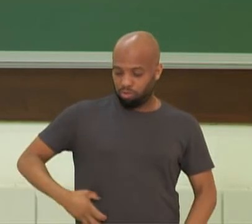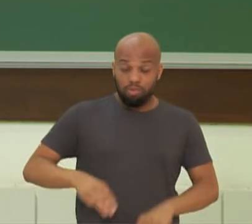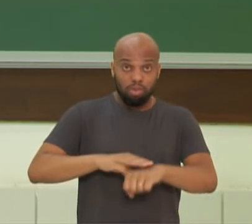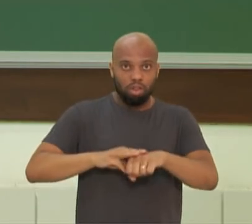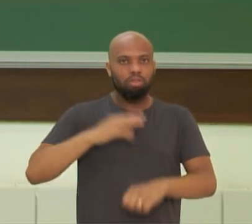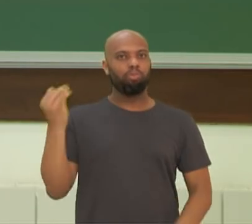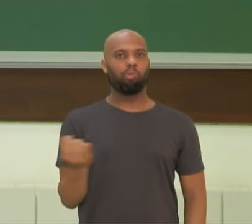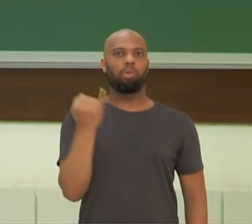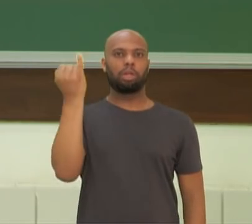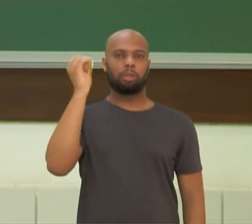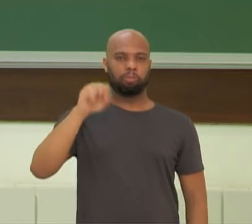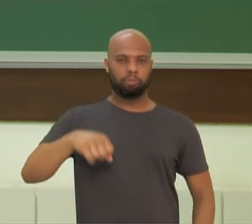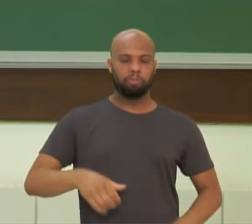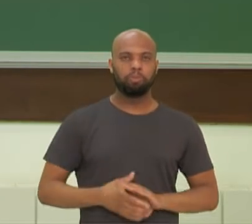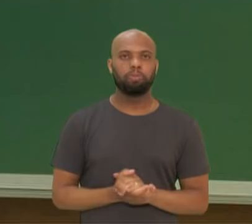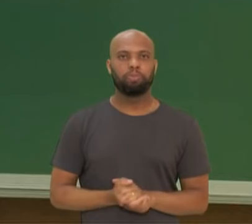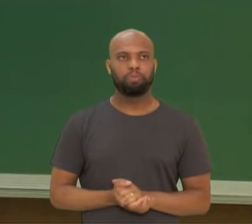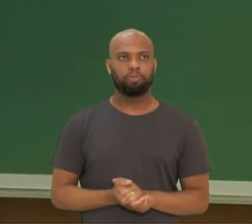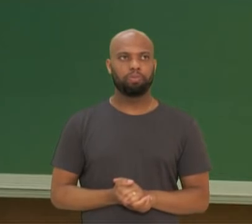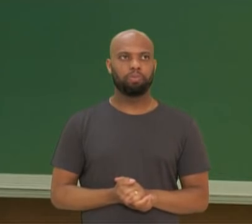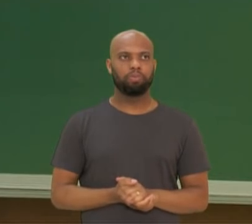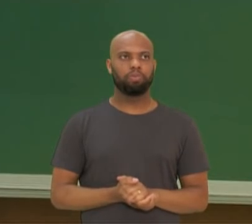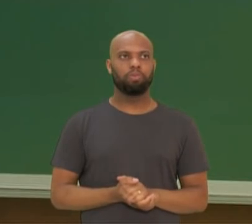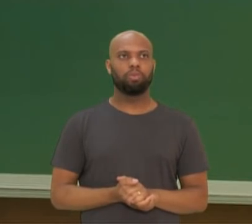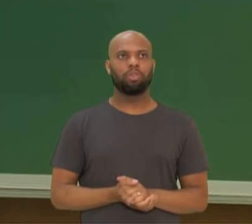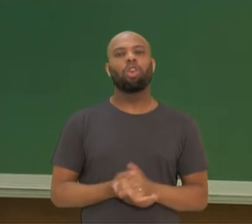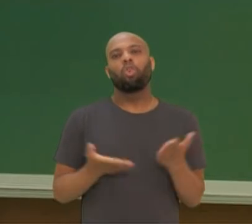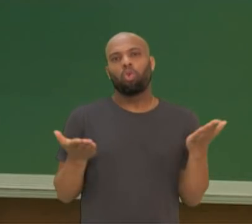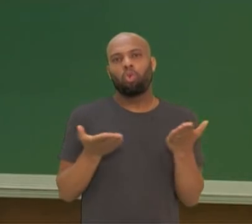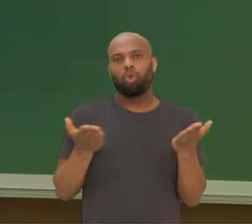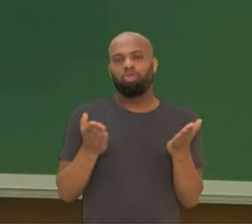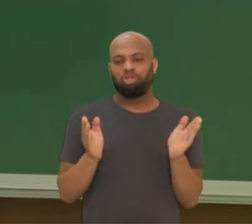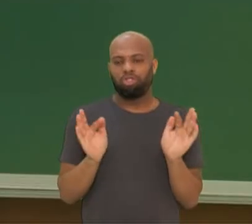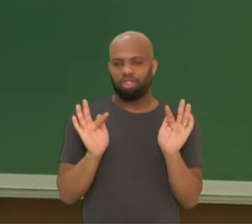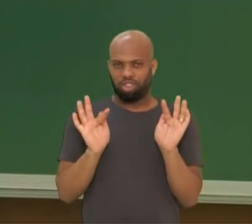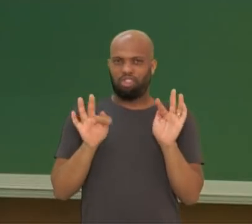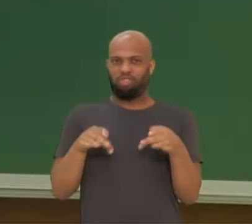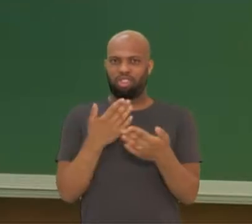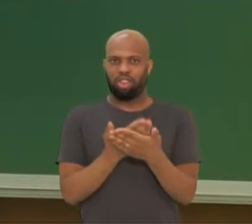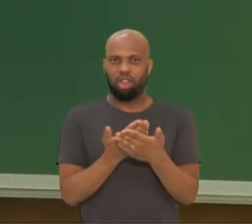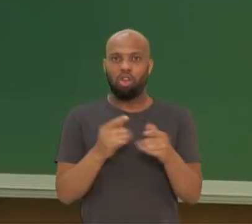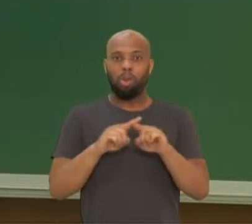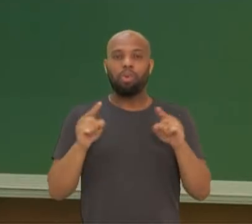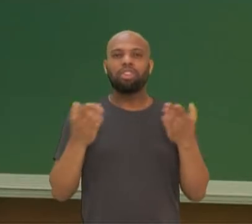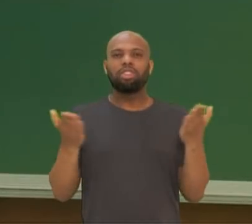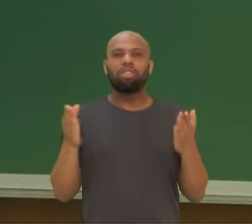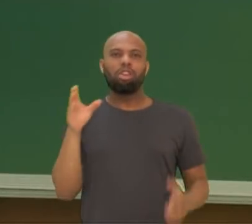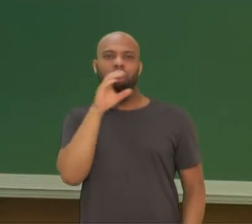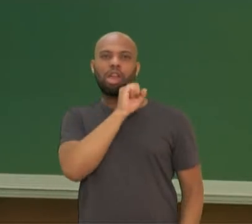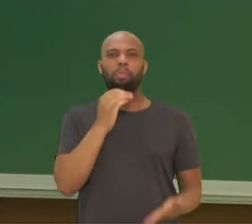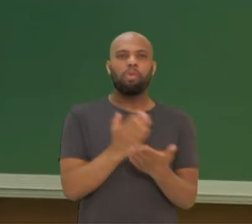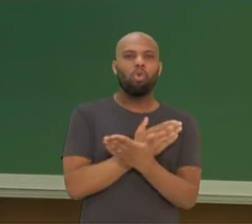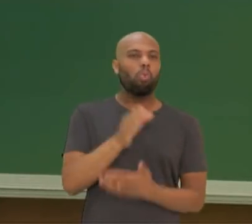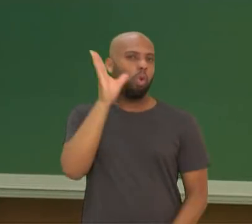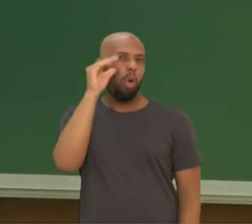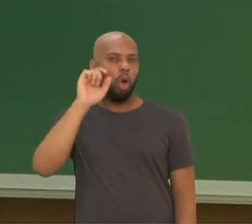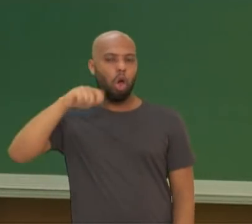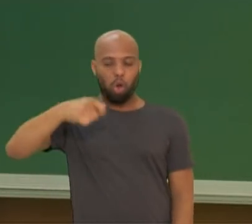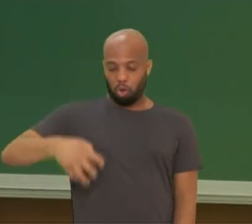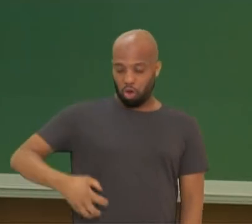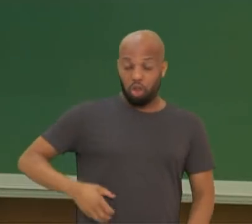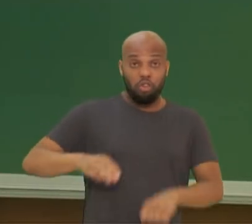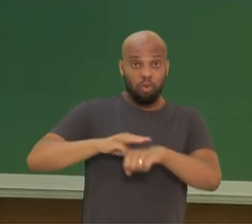tão importante. Olha só, estamos encerrando quase essa aula, mas aqui bem rapidinho algumas curiosidades sobre o fígado